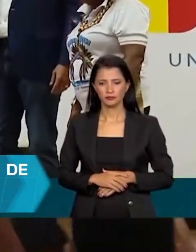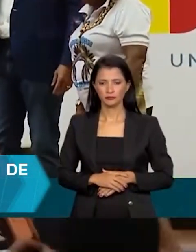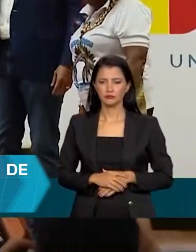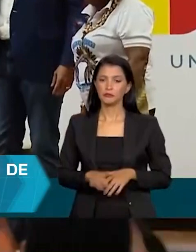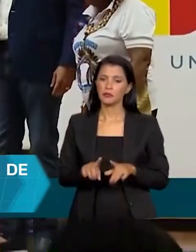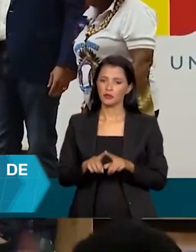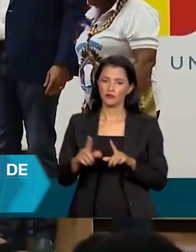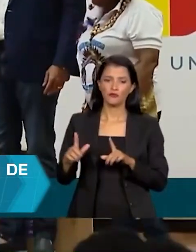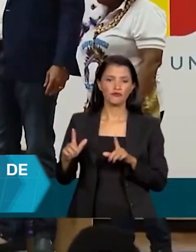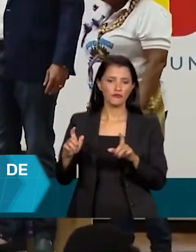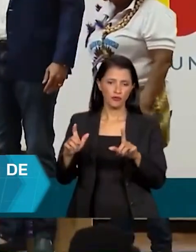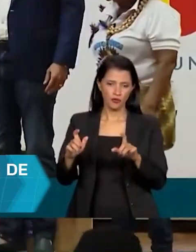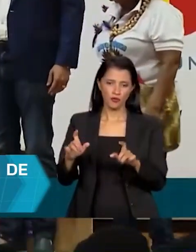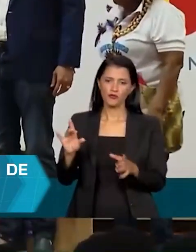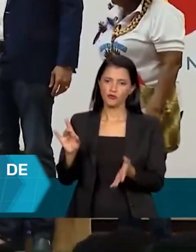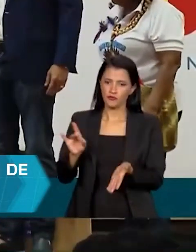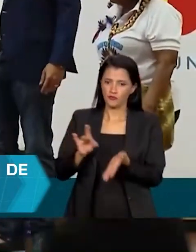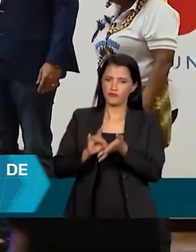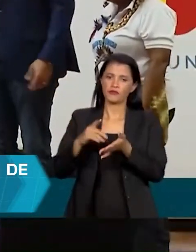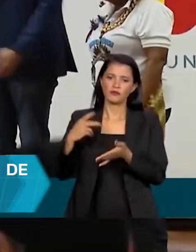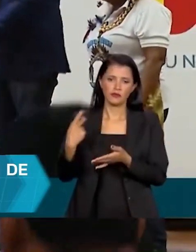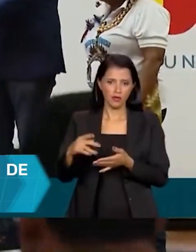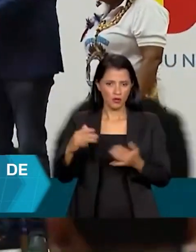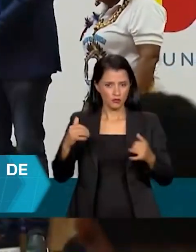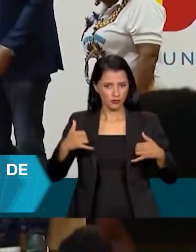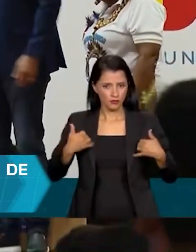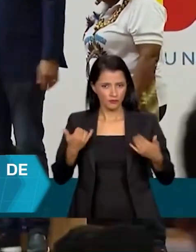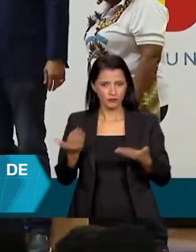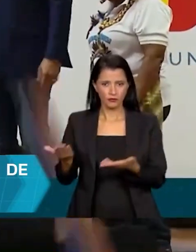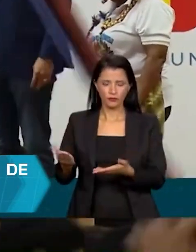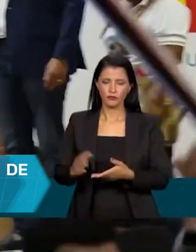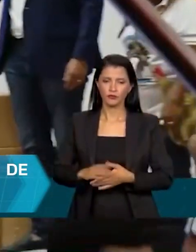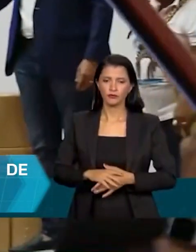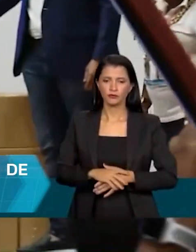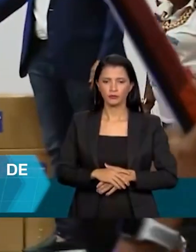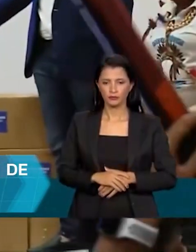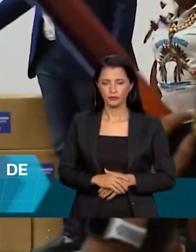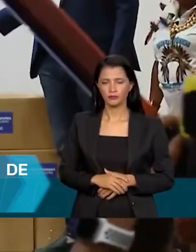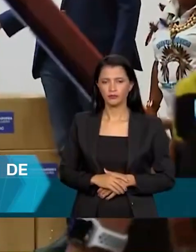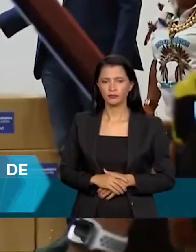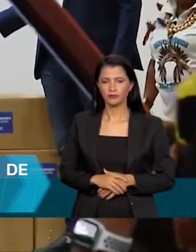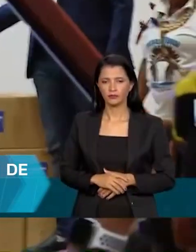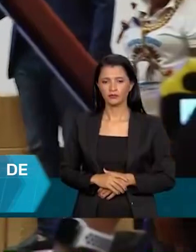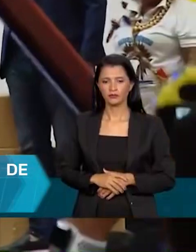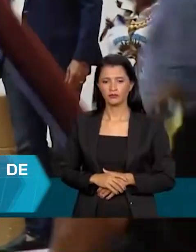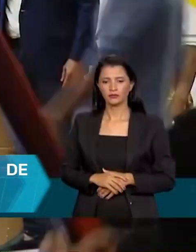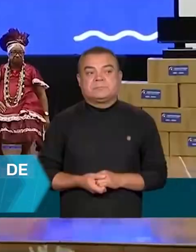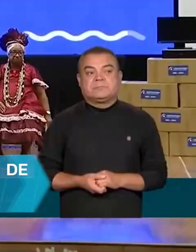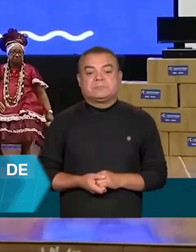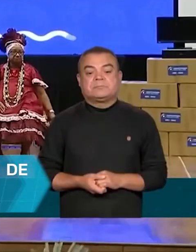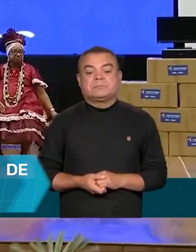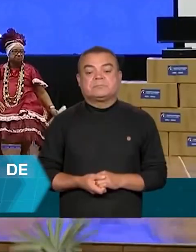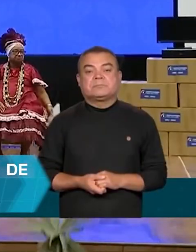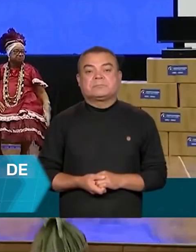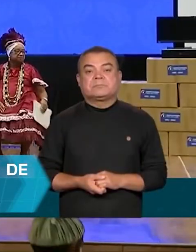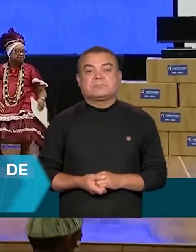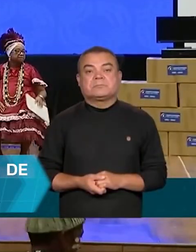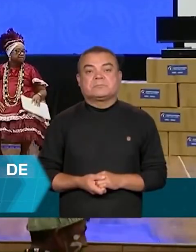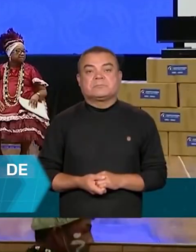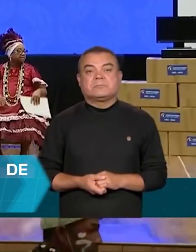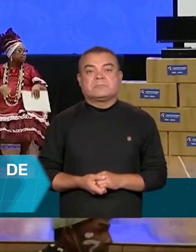dois deles em aldeias indígenas, com o objetivo de ampliar o acesso das populações aticumumumã,